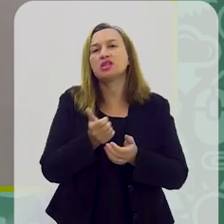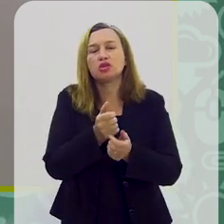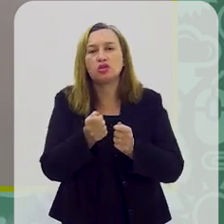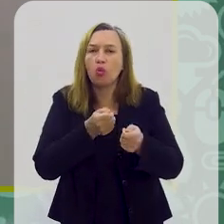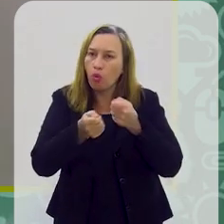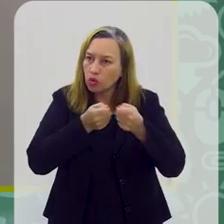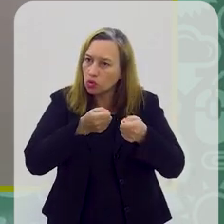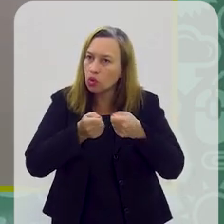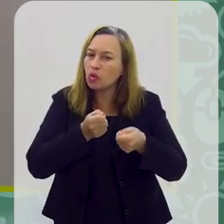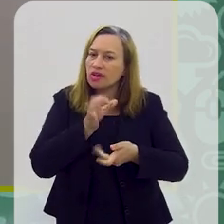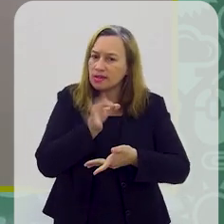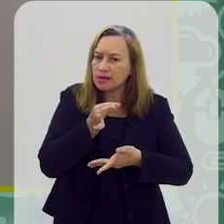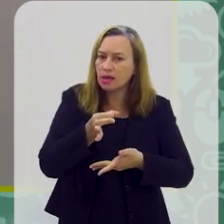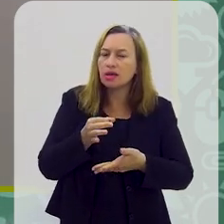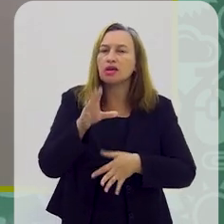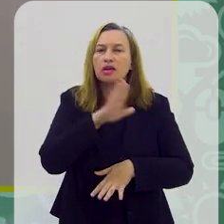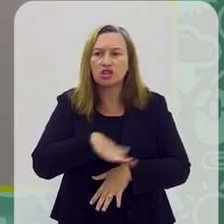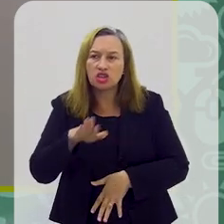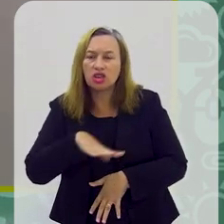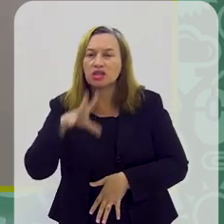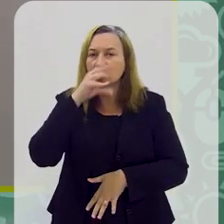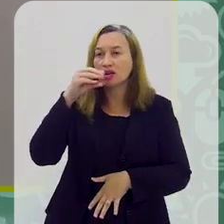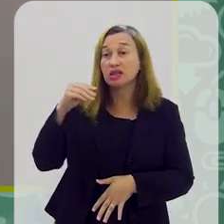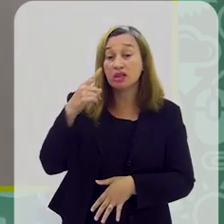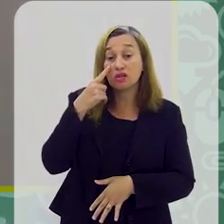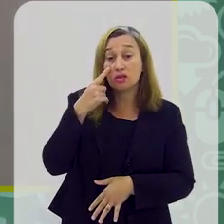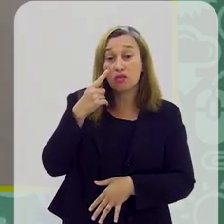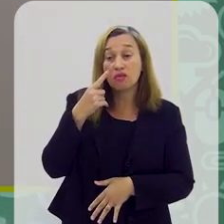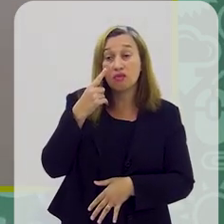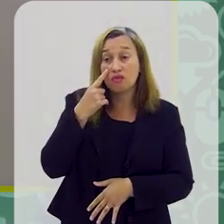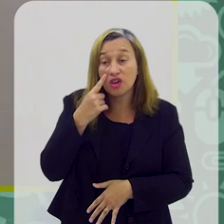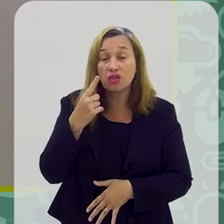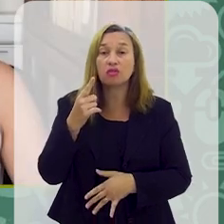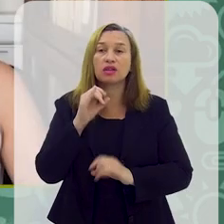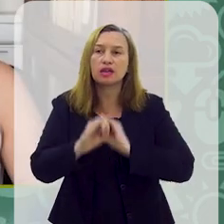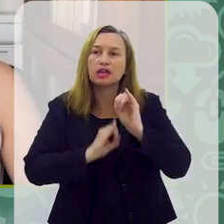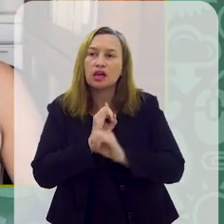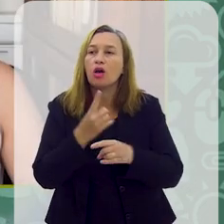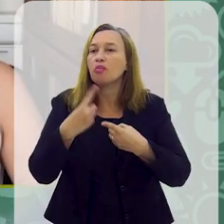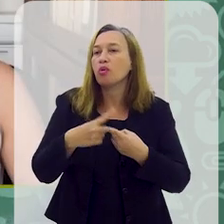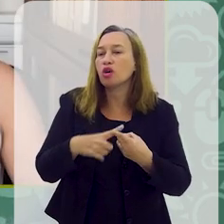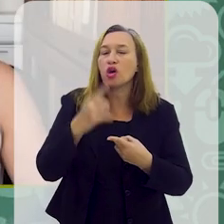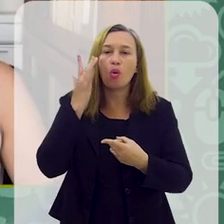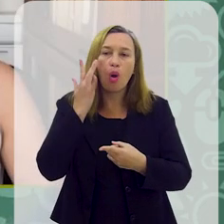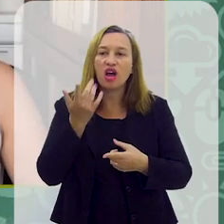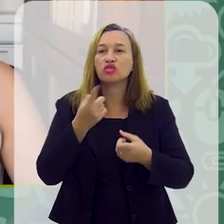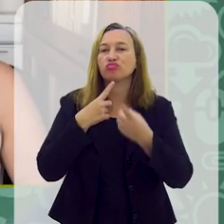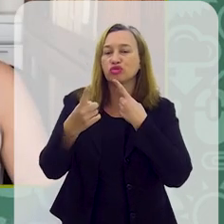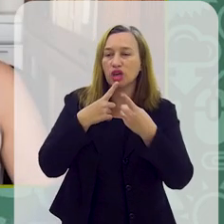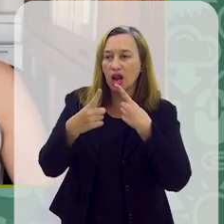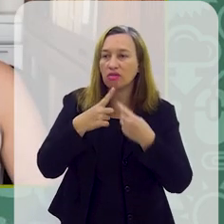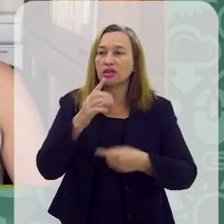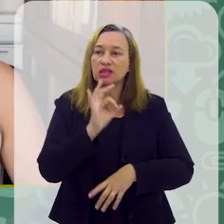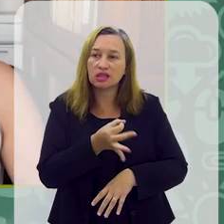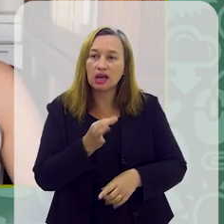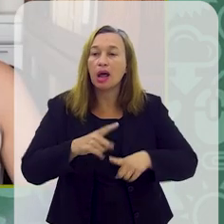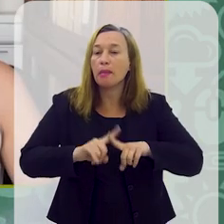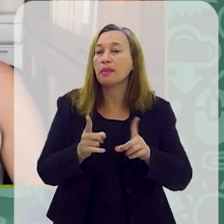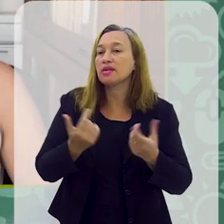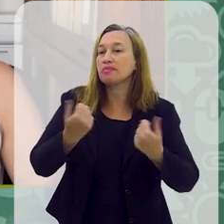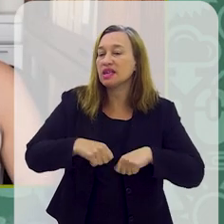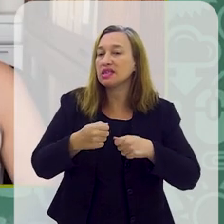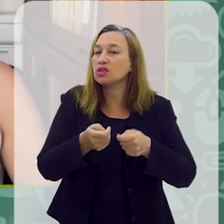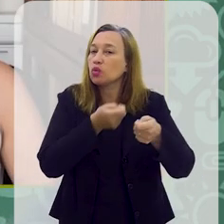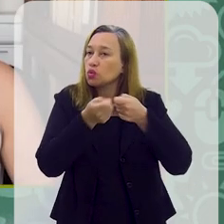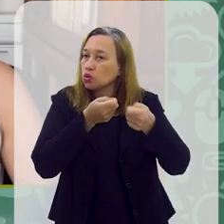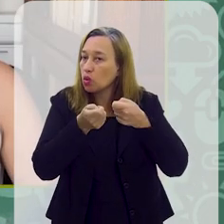tem que ter um controle rígido do que essas crianças e adolescentes estão fazendo na internet, tá? Porque eu acho que também o diálogo é necessário, mas